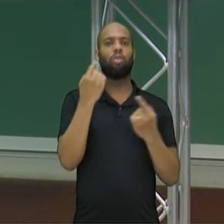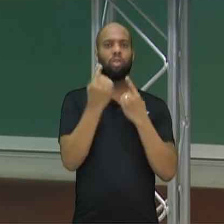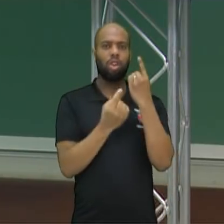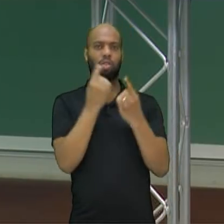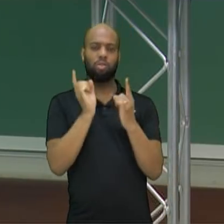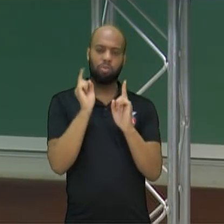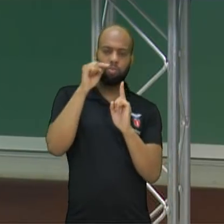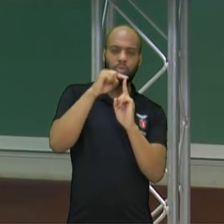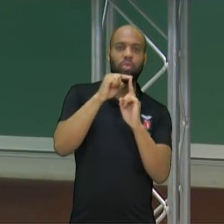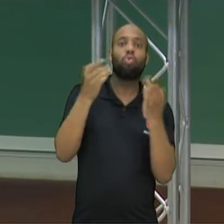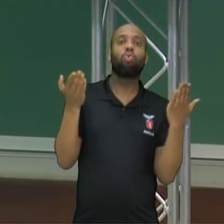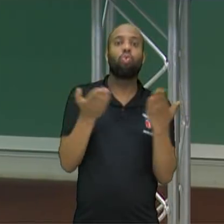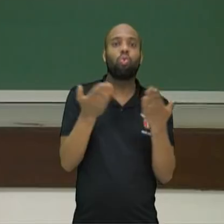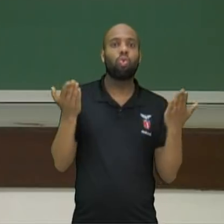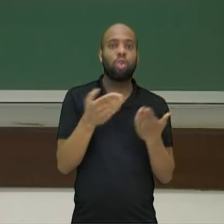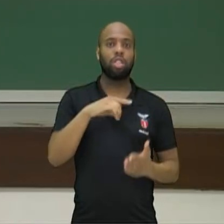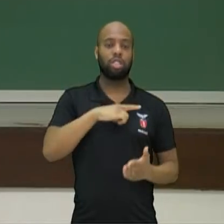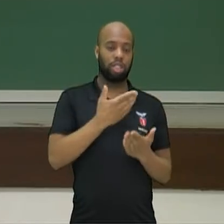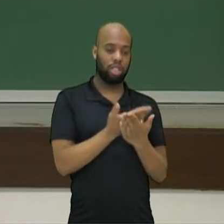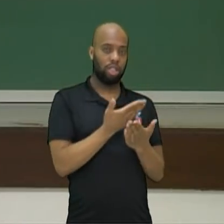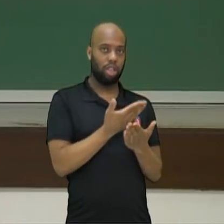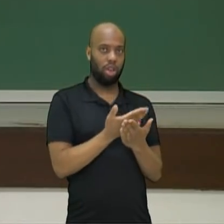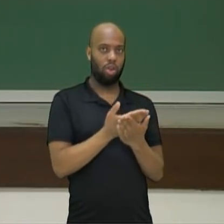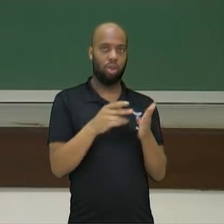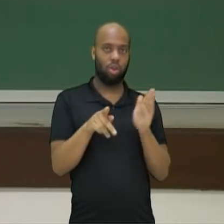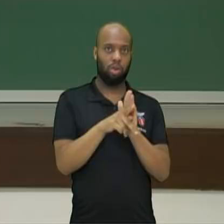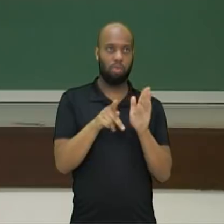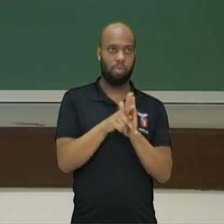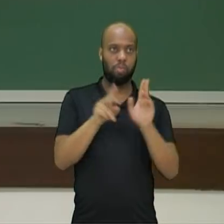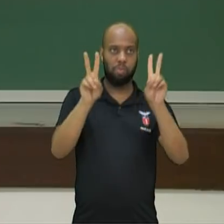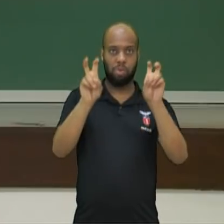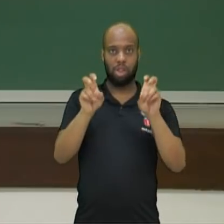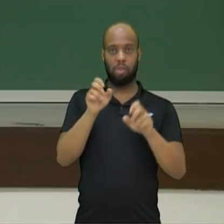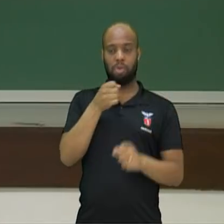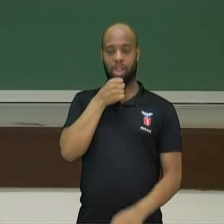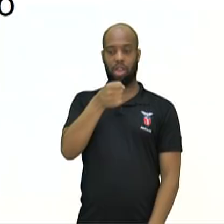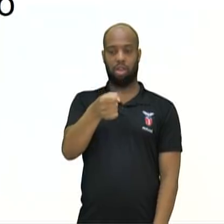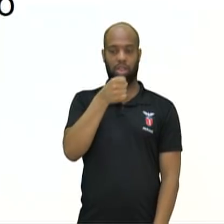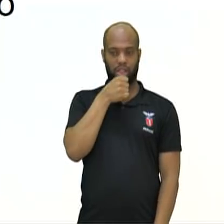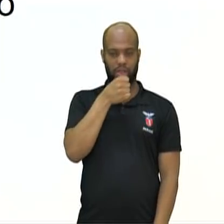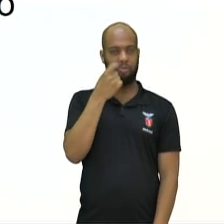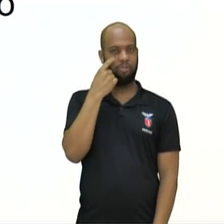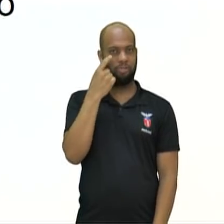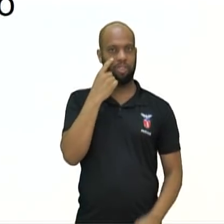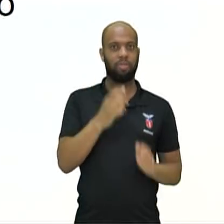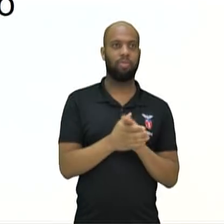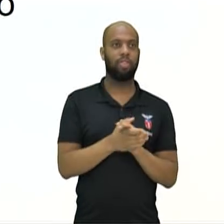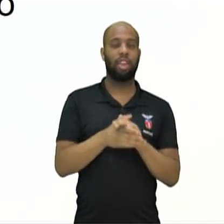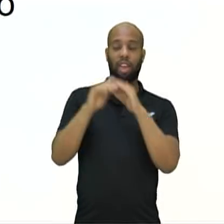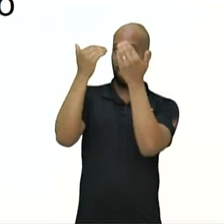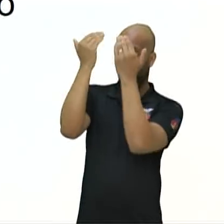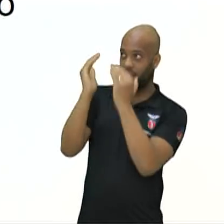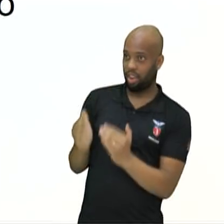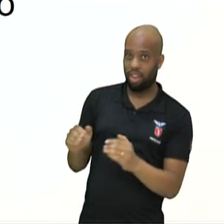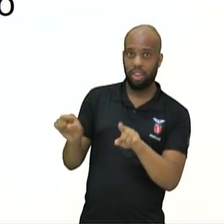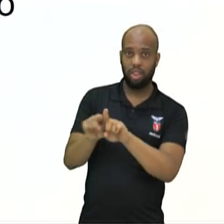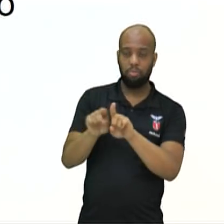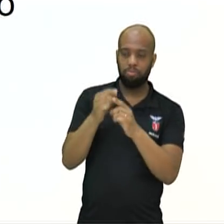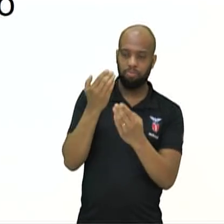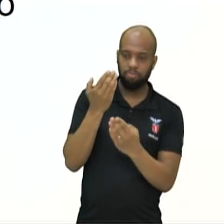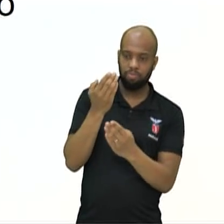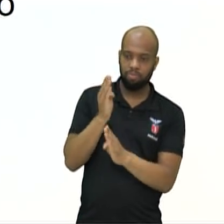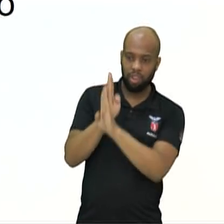nossos objetivos hoje com a aula de reportagem? Vamos verificar lá? Analisar e